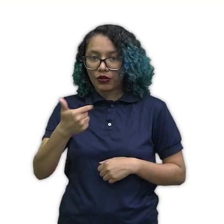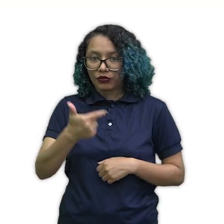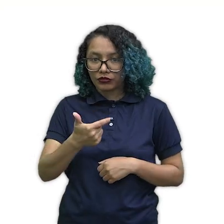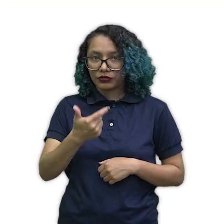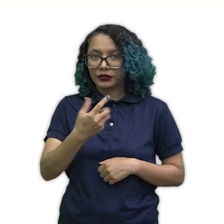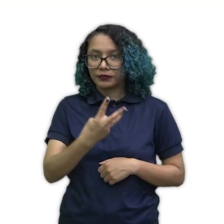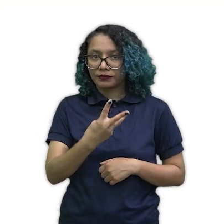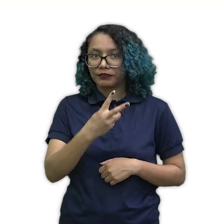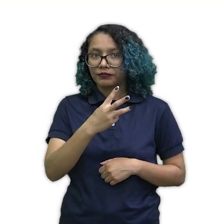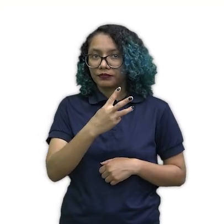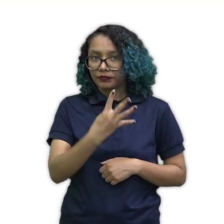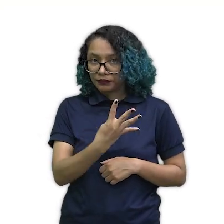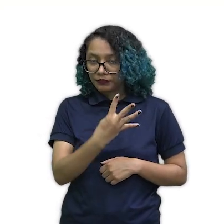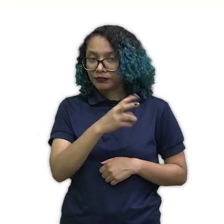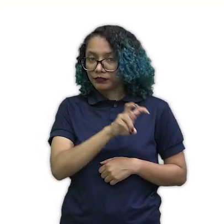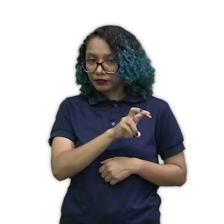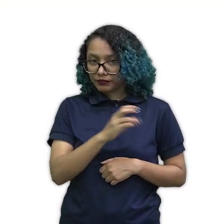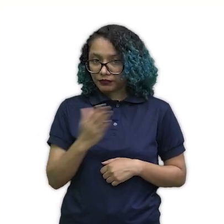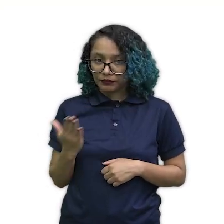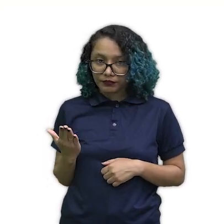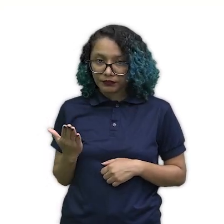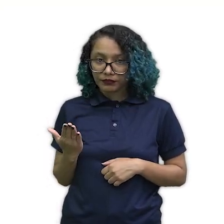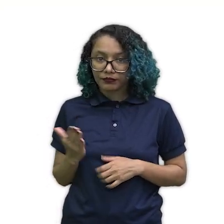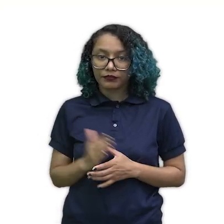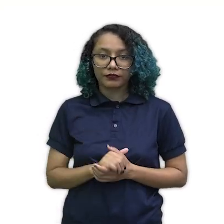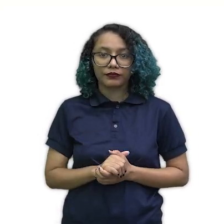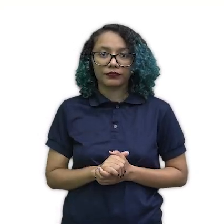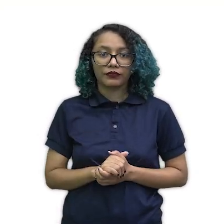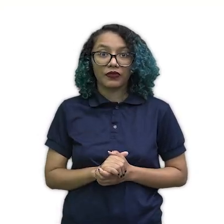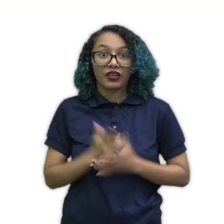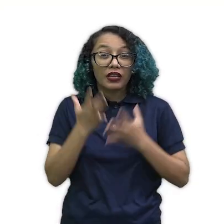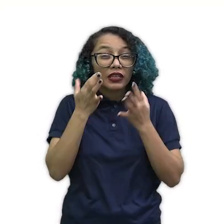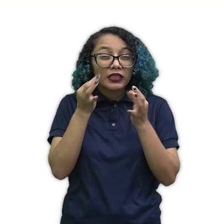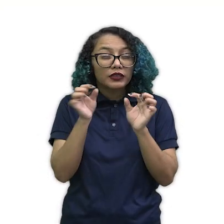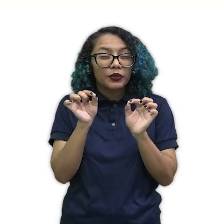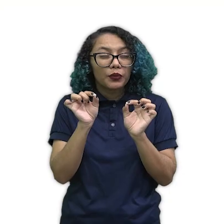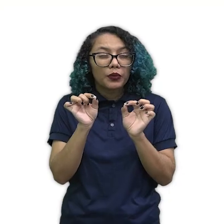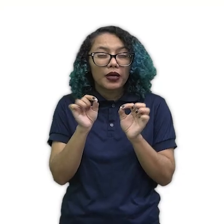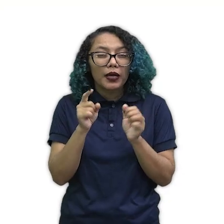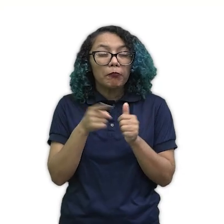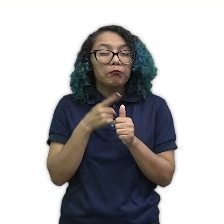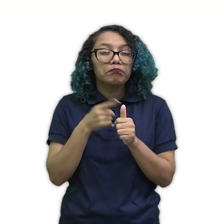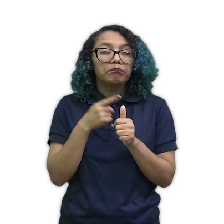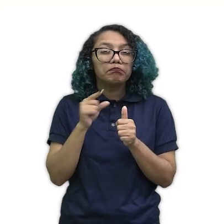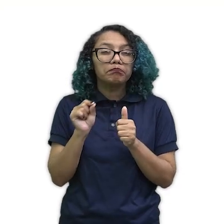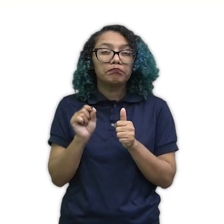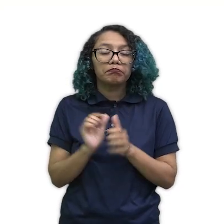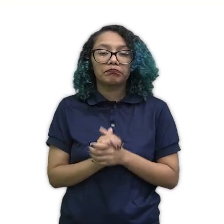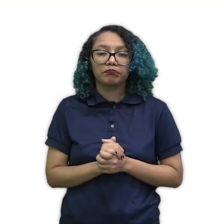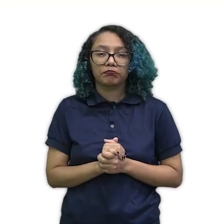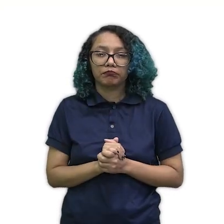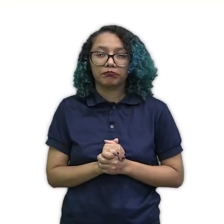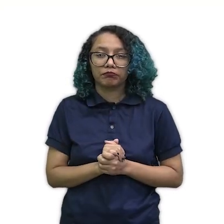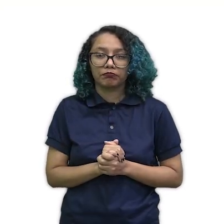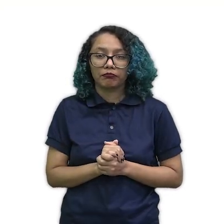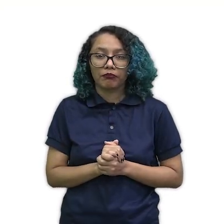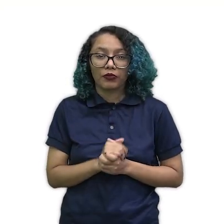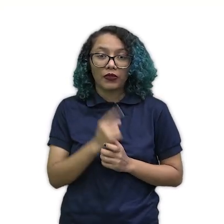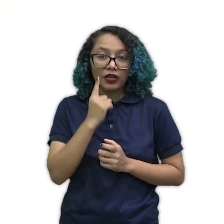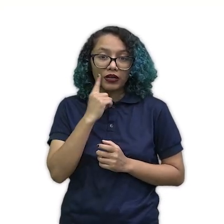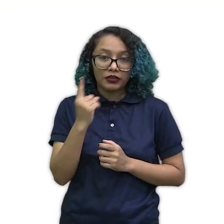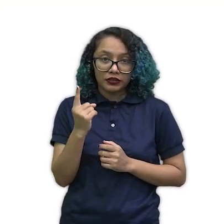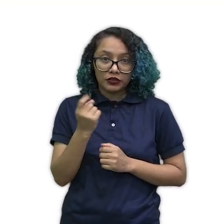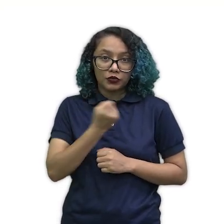e 5. Perfeito? Primeira coisa a reparar aqui é o seguinte. Esses elementos